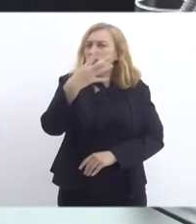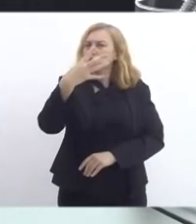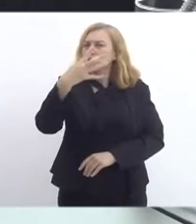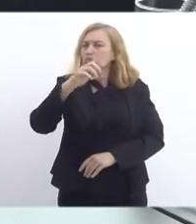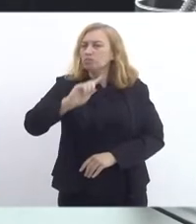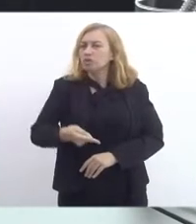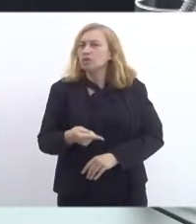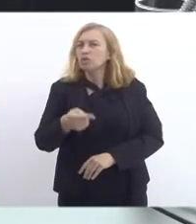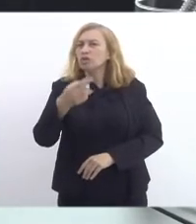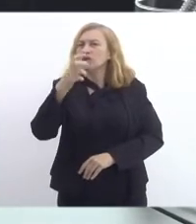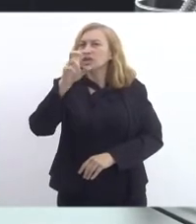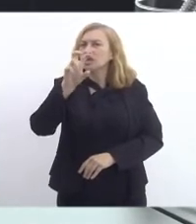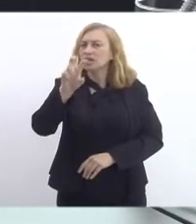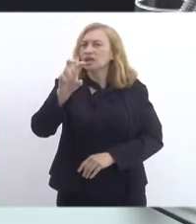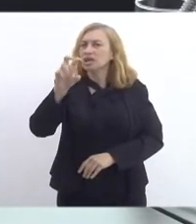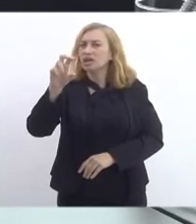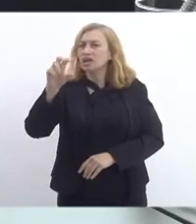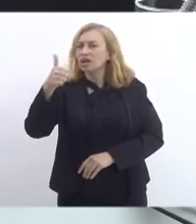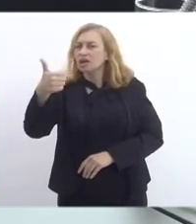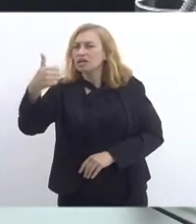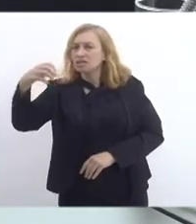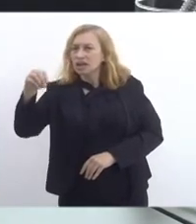4.510,